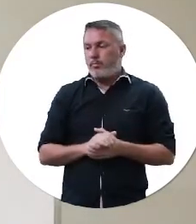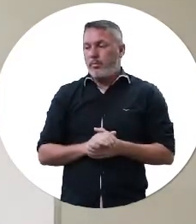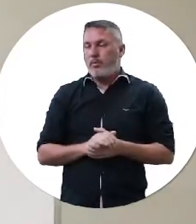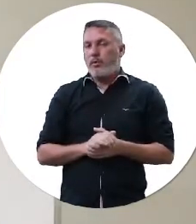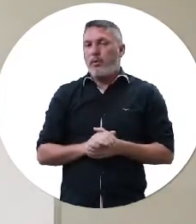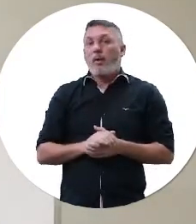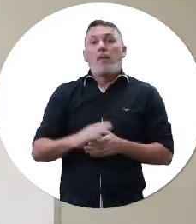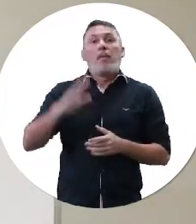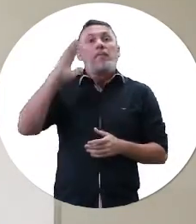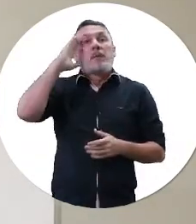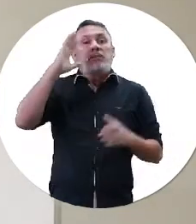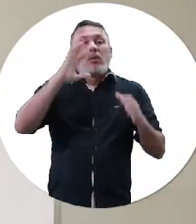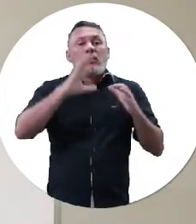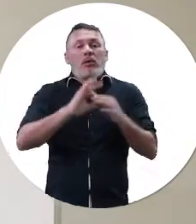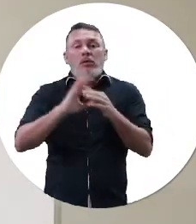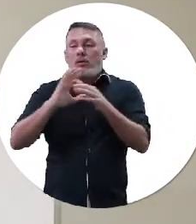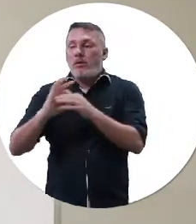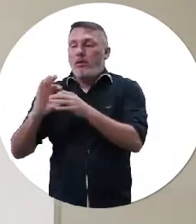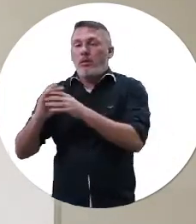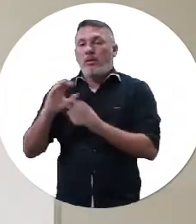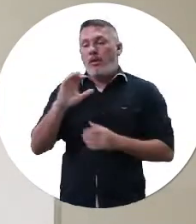Cadeia principal, prop.